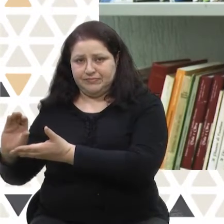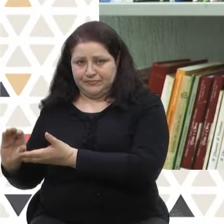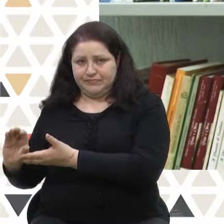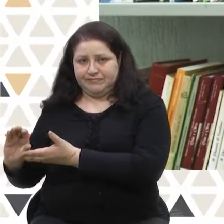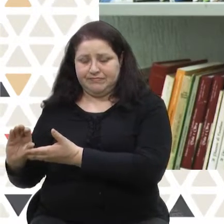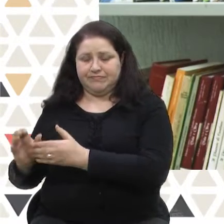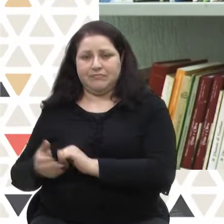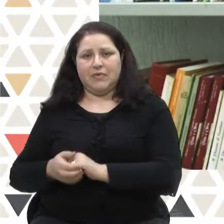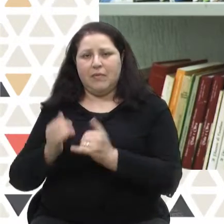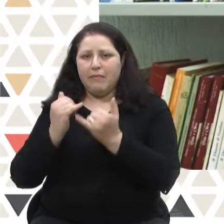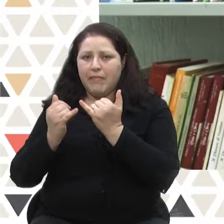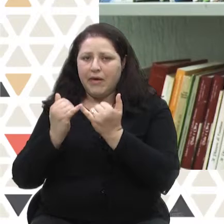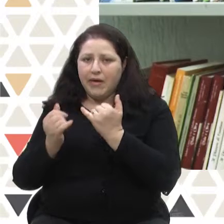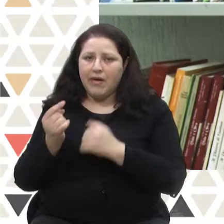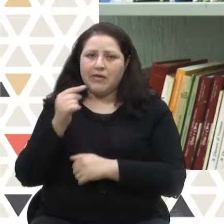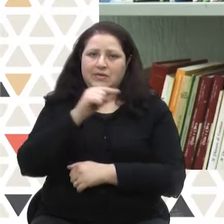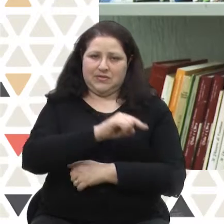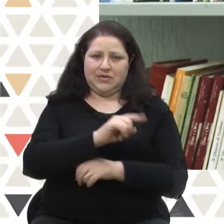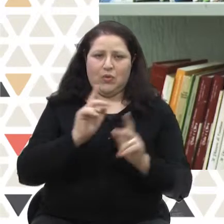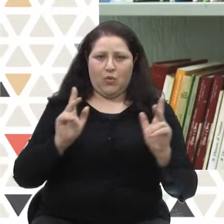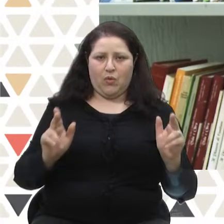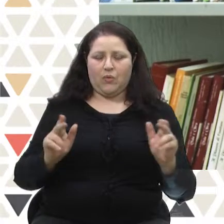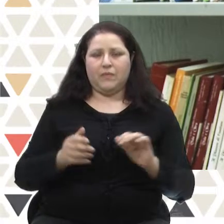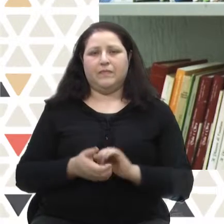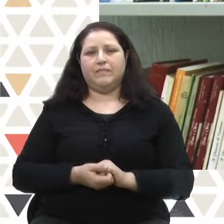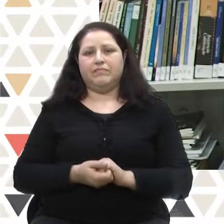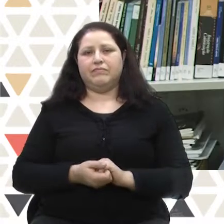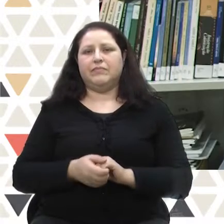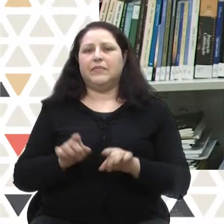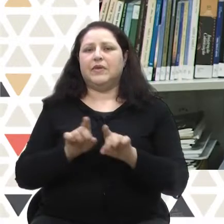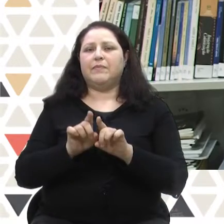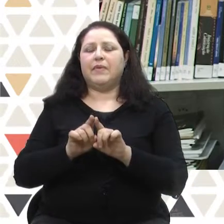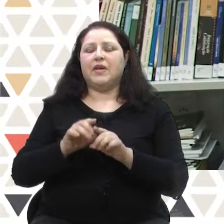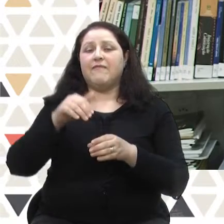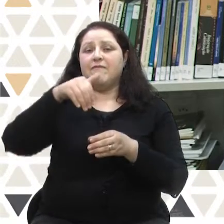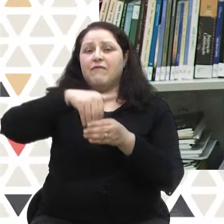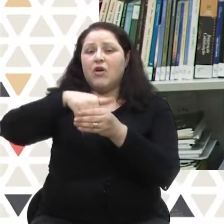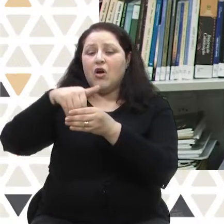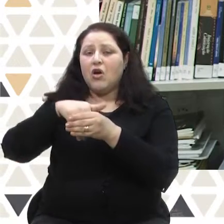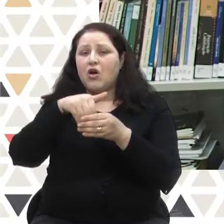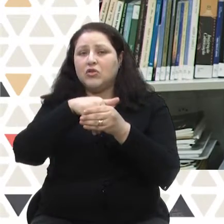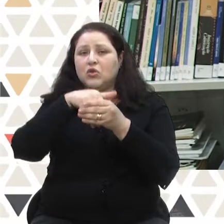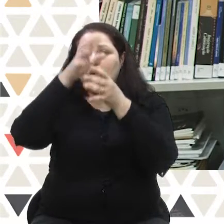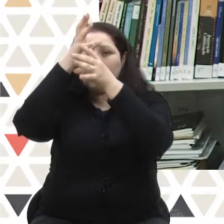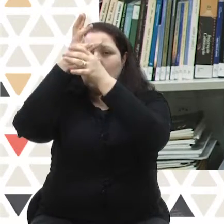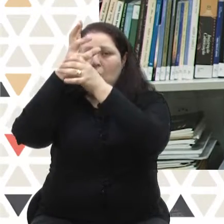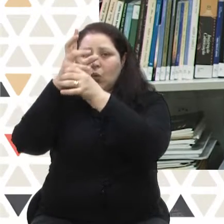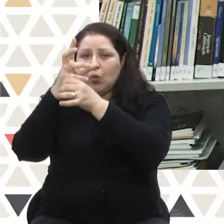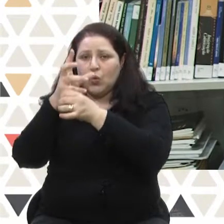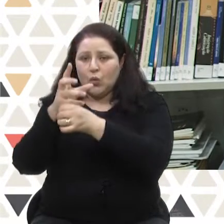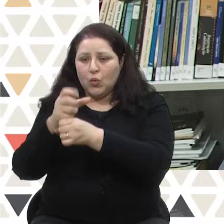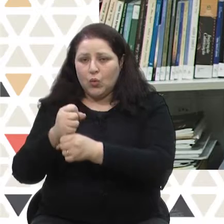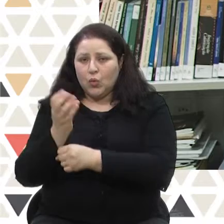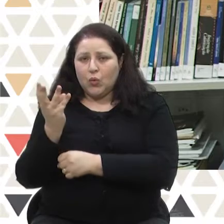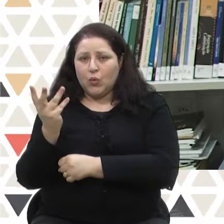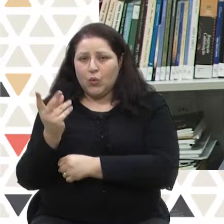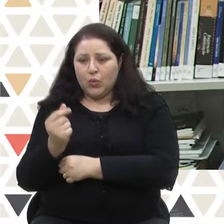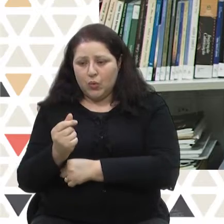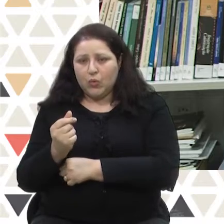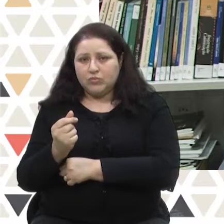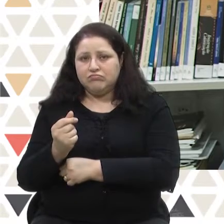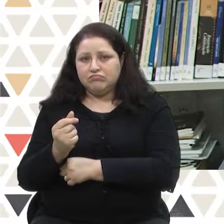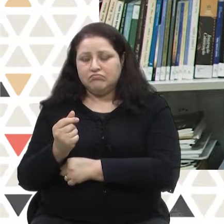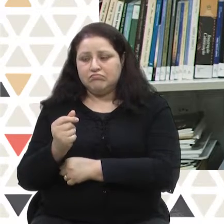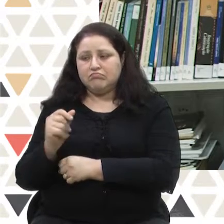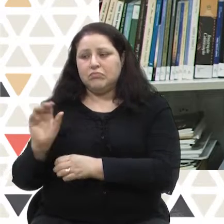também uma característica muito similar às coligações. A contagem de votos será o